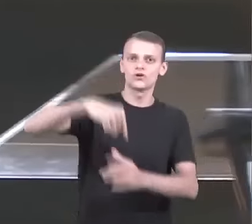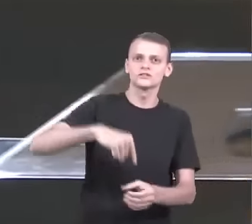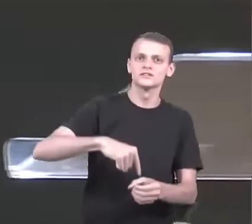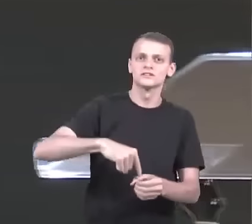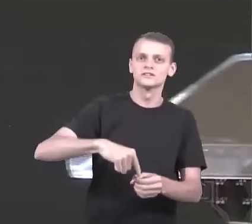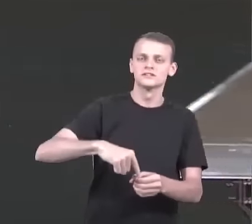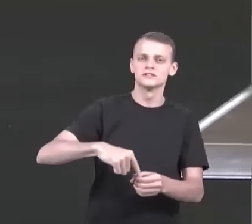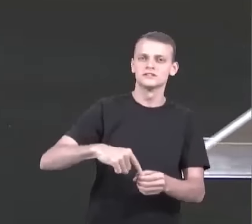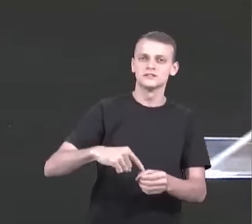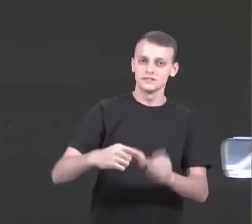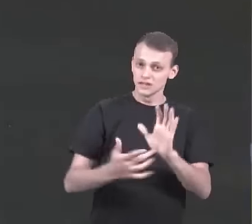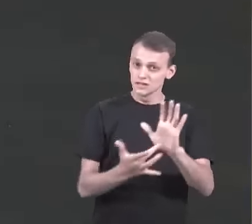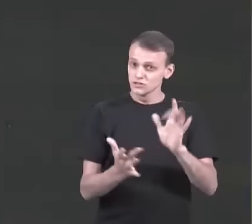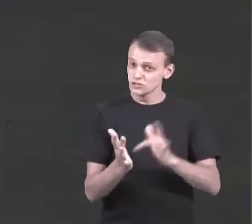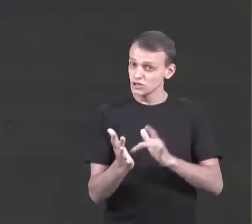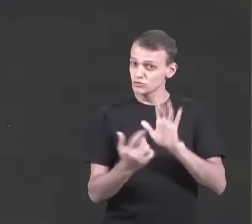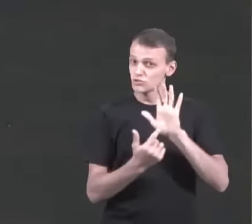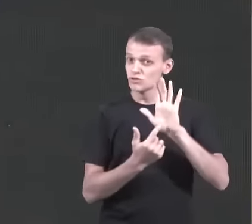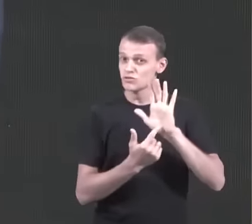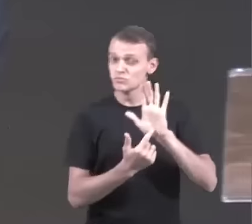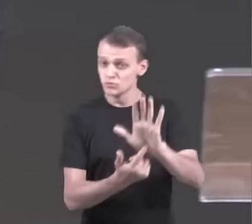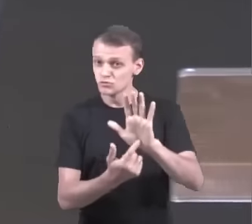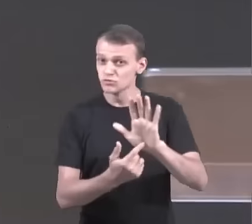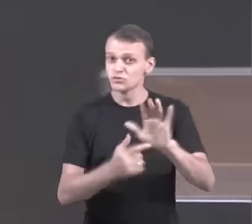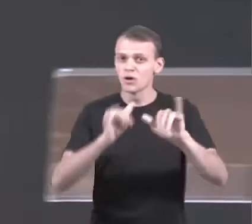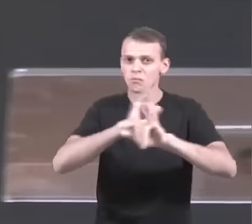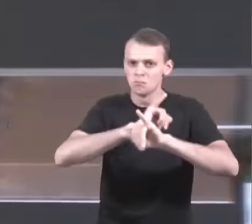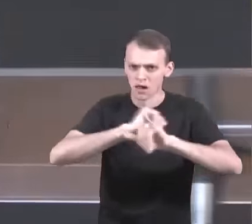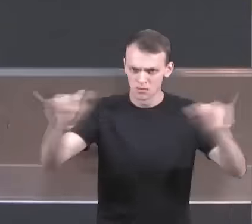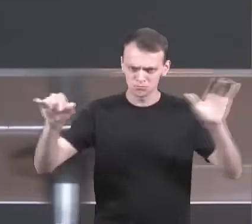pergunta que Jesus fez, está nos Evangelhos: haverá fé